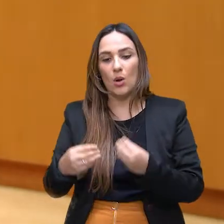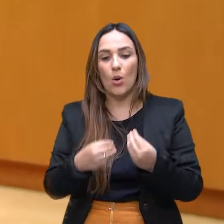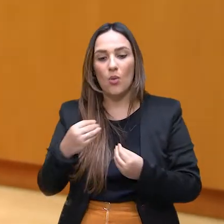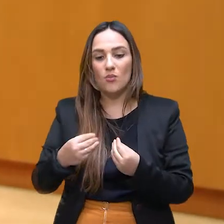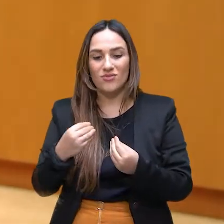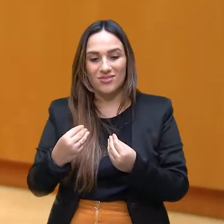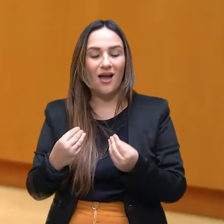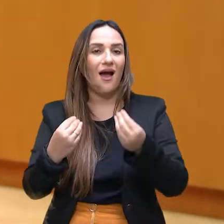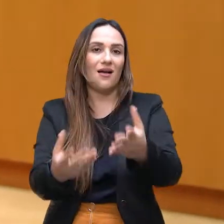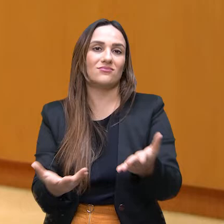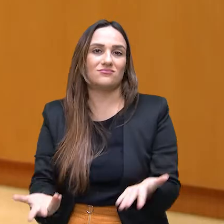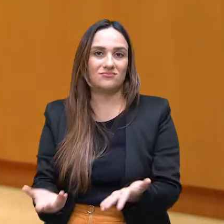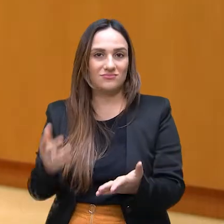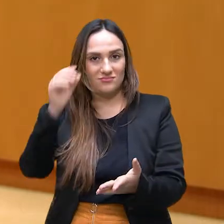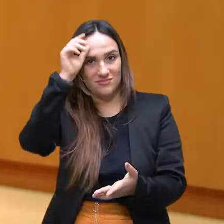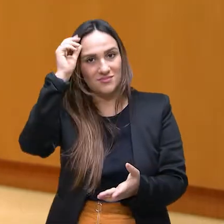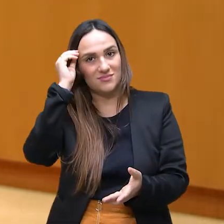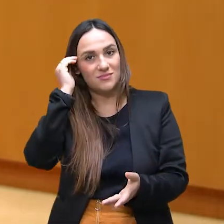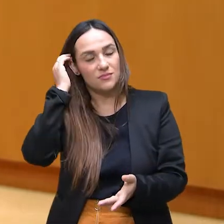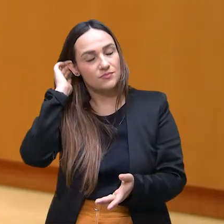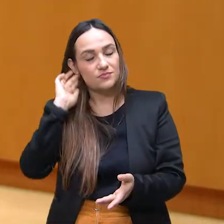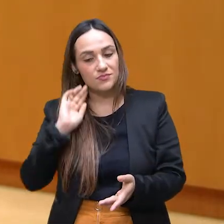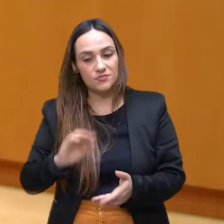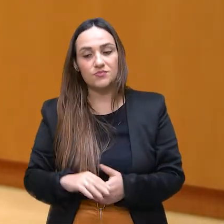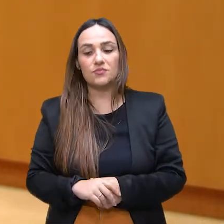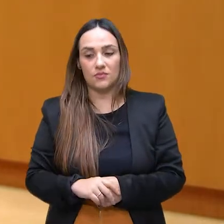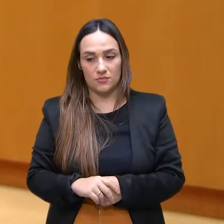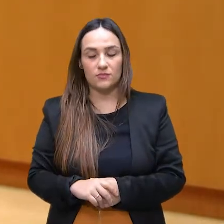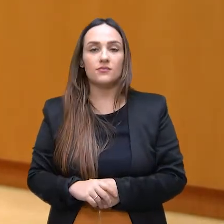de fornecer. E há uma